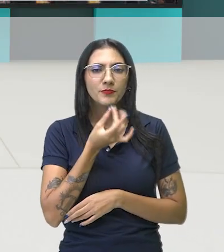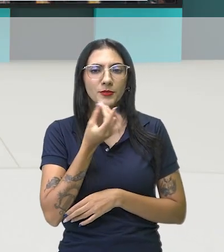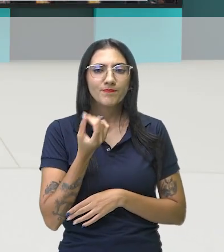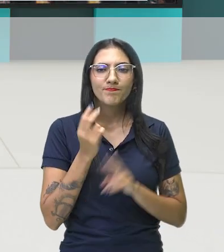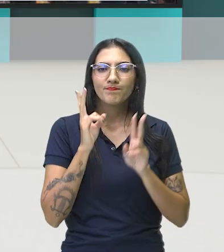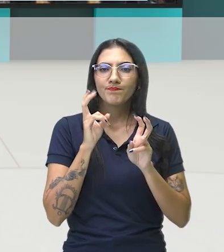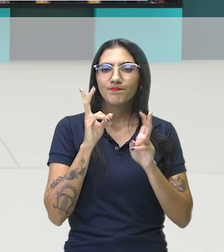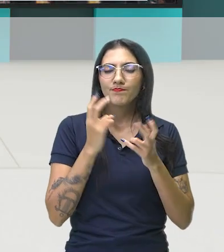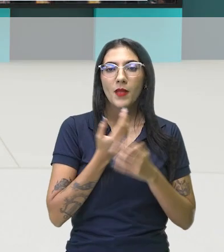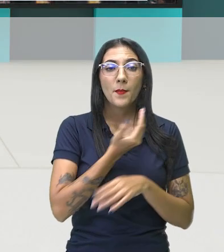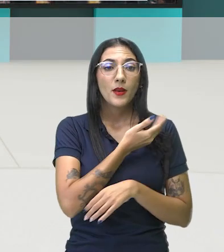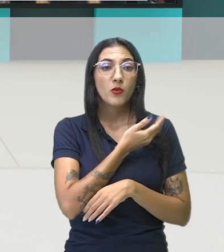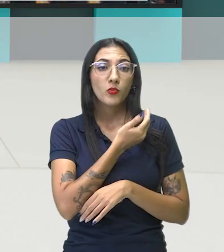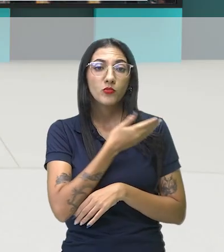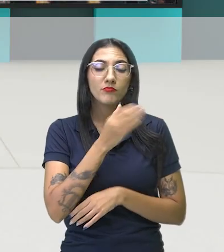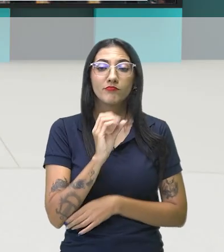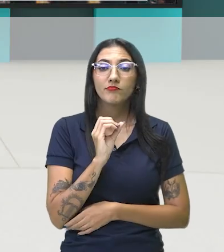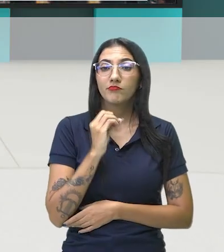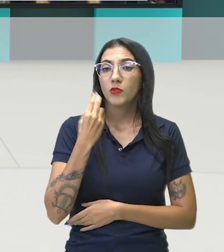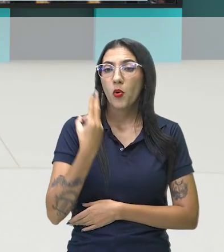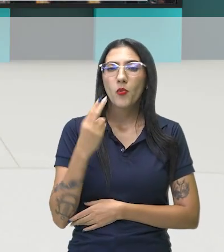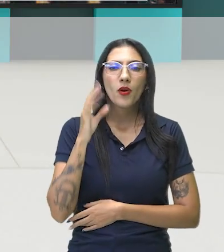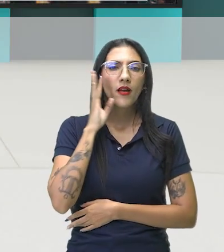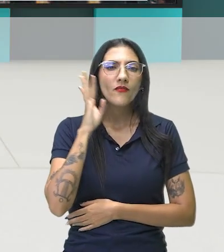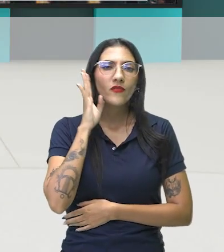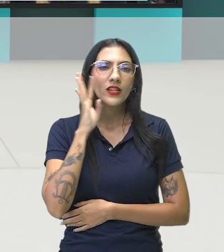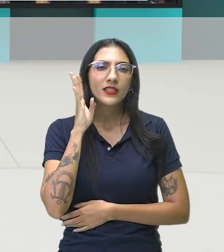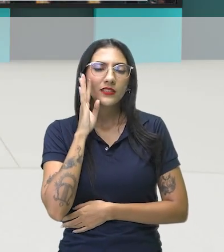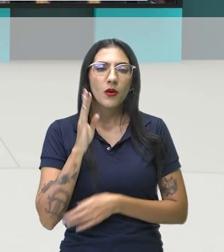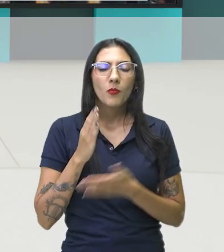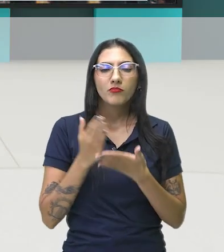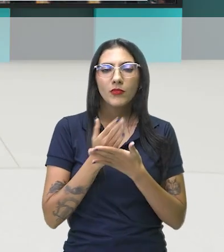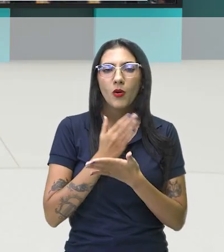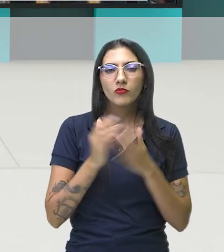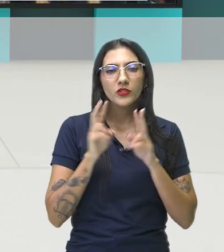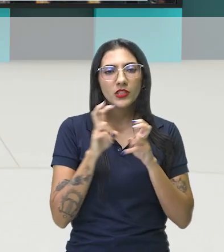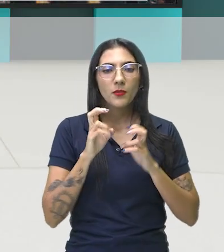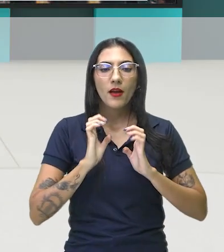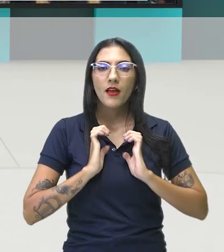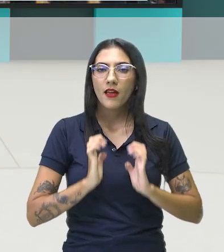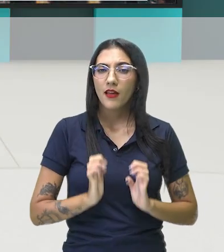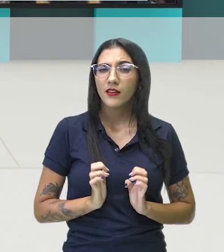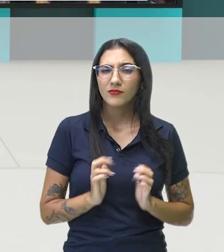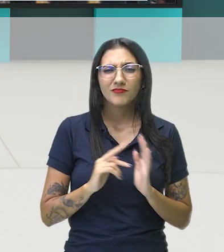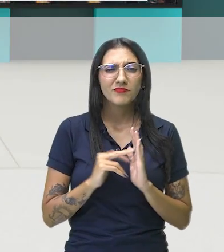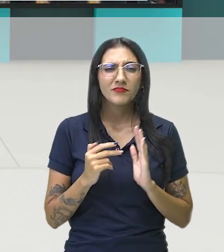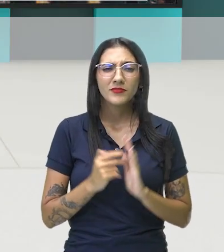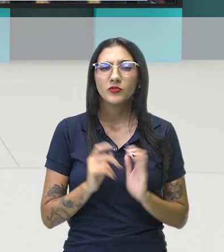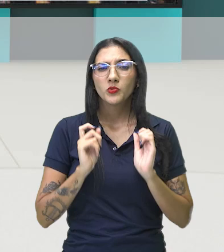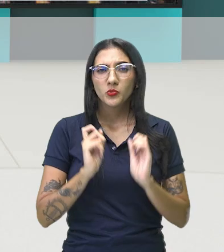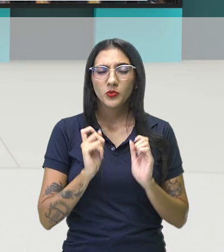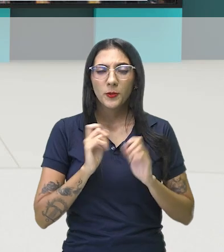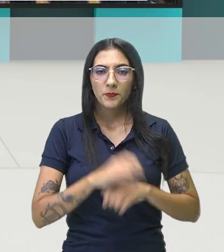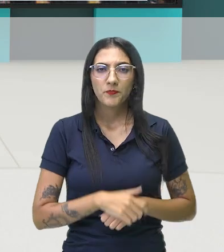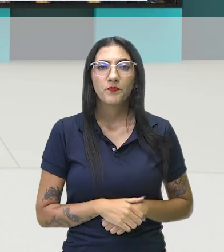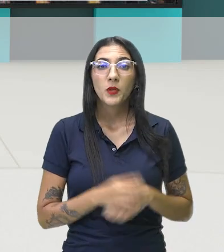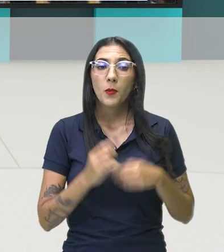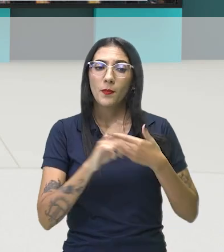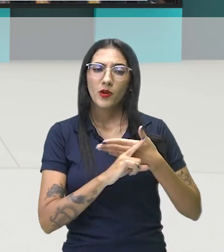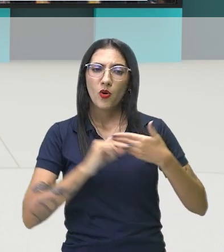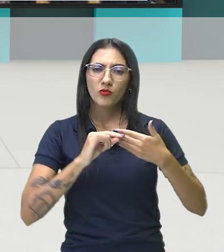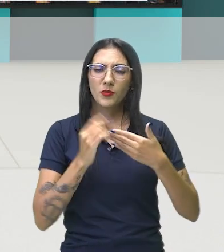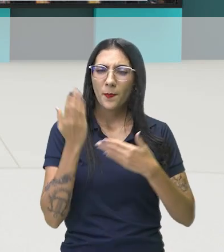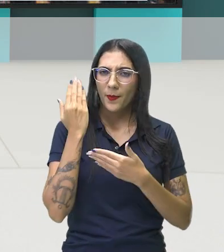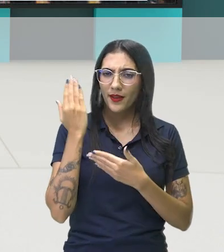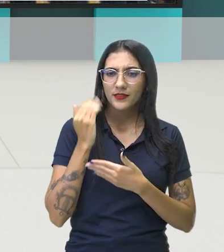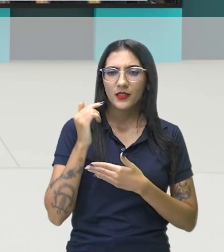de preconceito ou reflexão sobre dilemas éticos, ou seja, os artistas desse